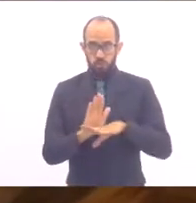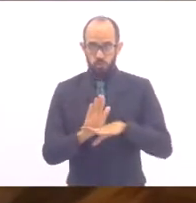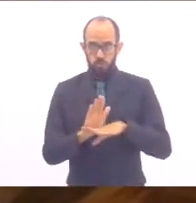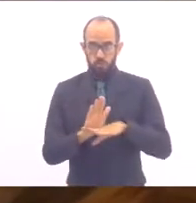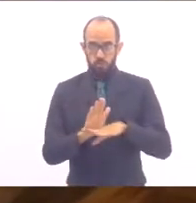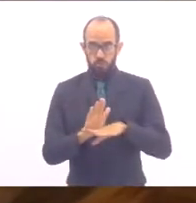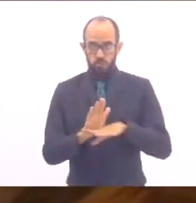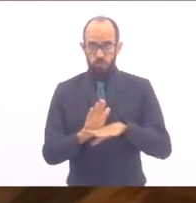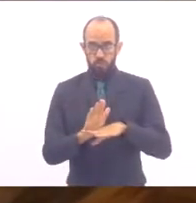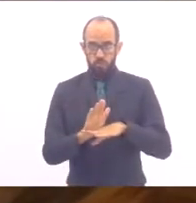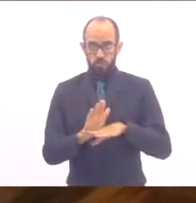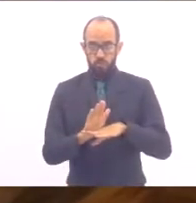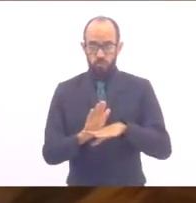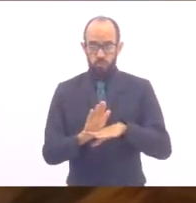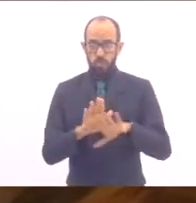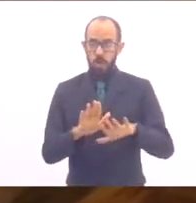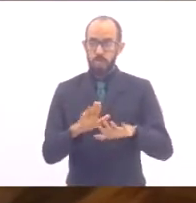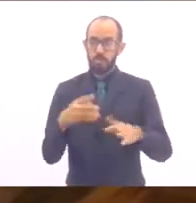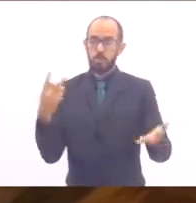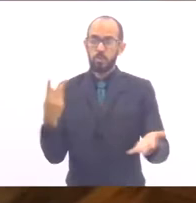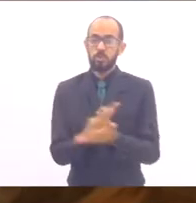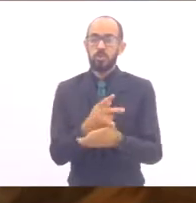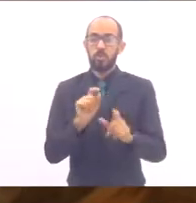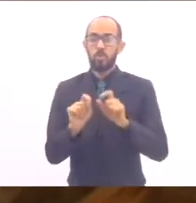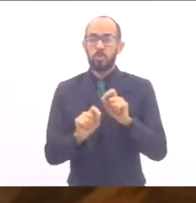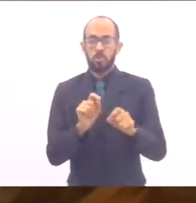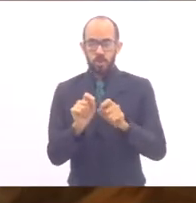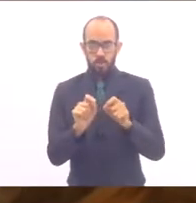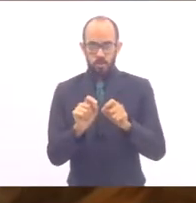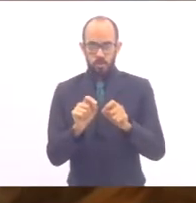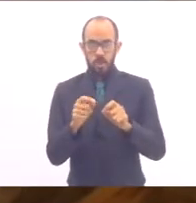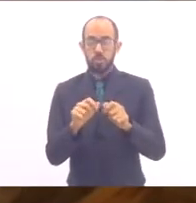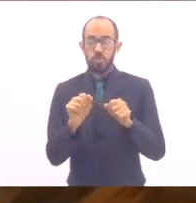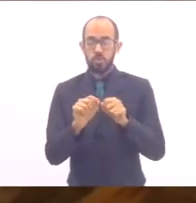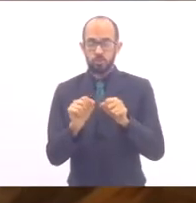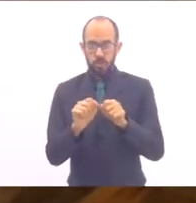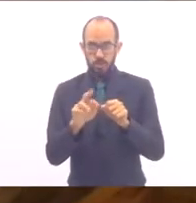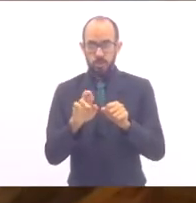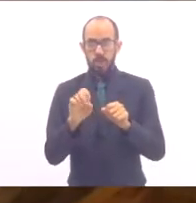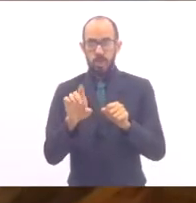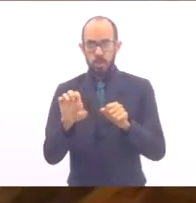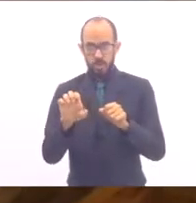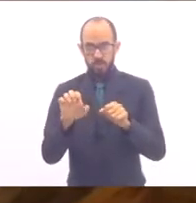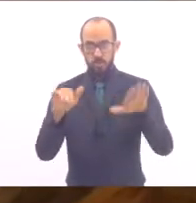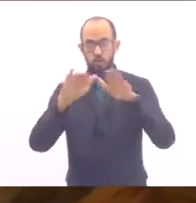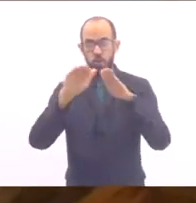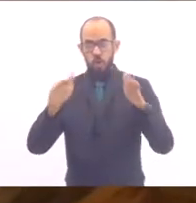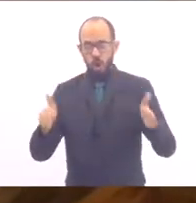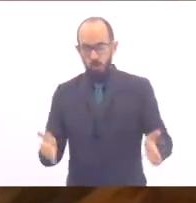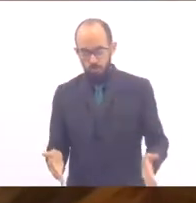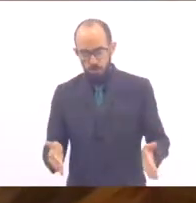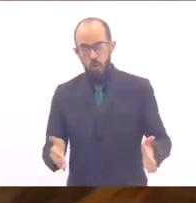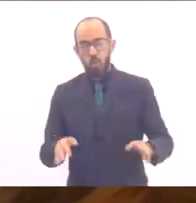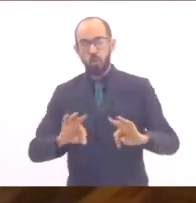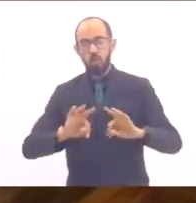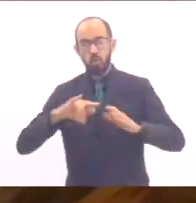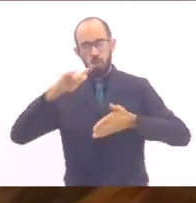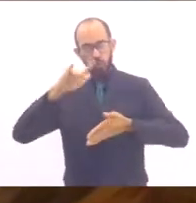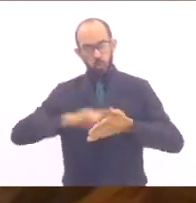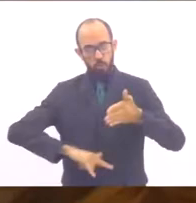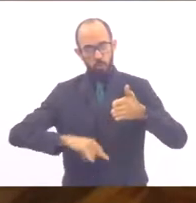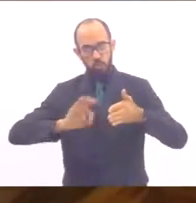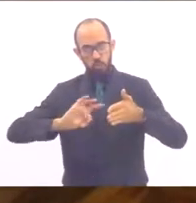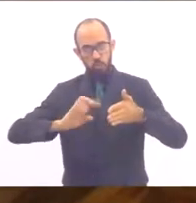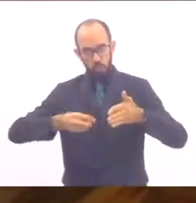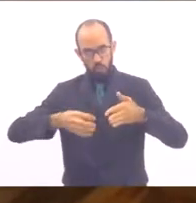aí, bem. O que, que aconteceu? Abrimos a rede com galpão, temos todos os documentos, que já